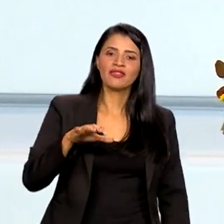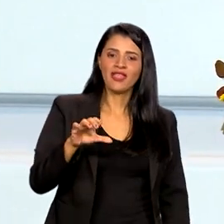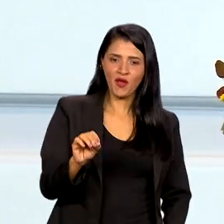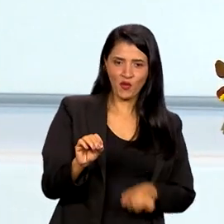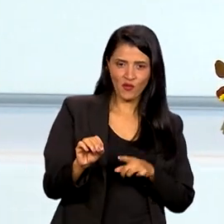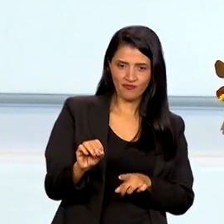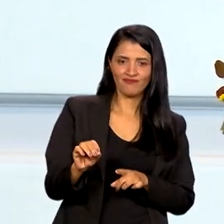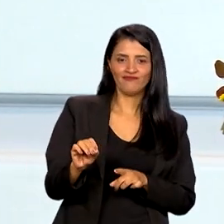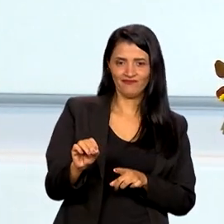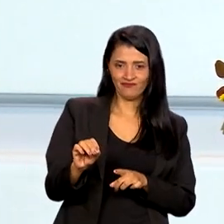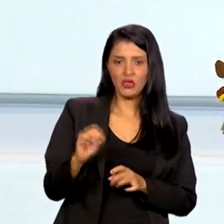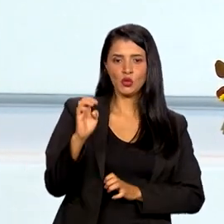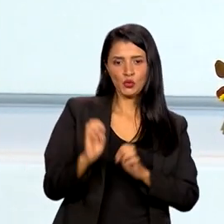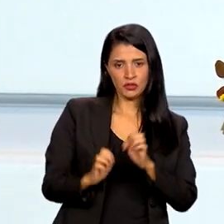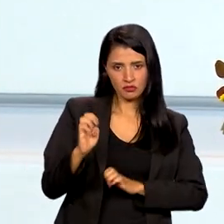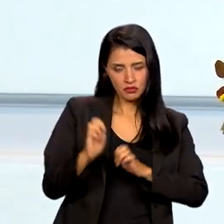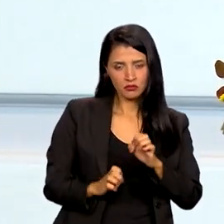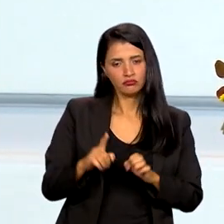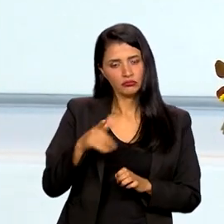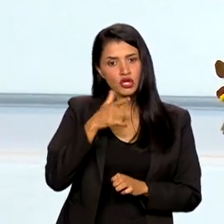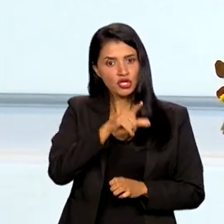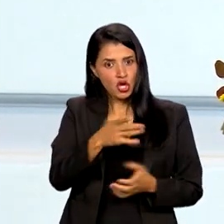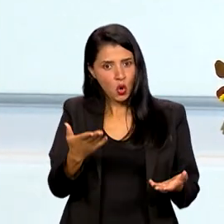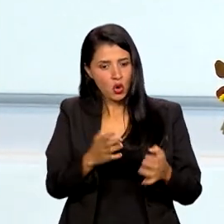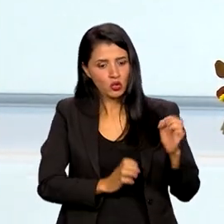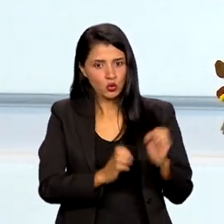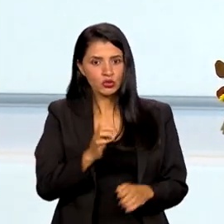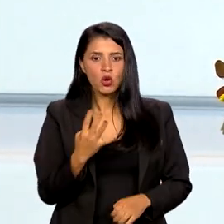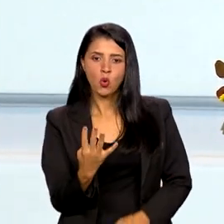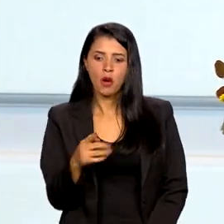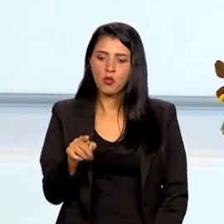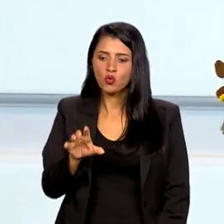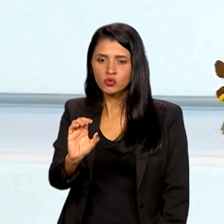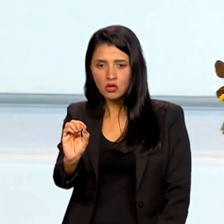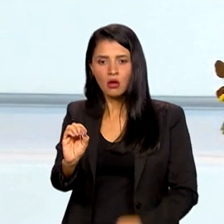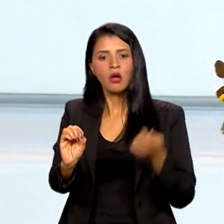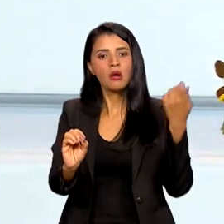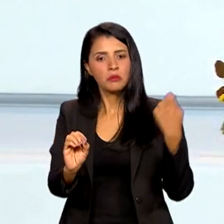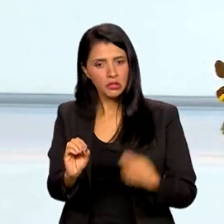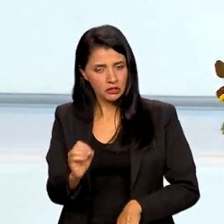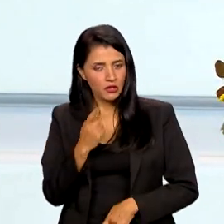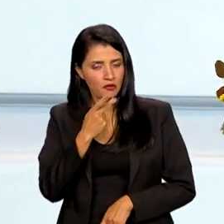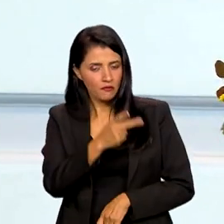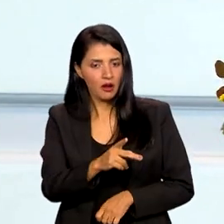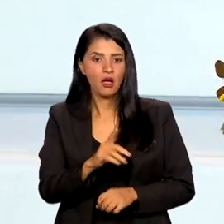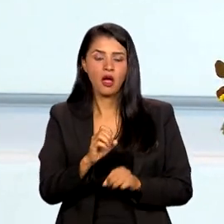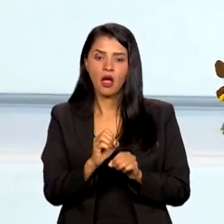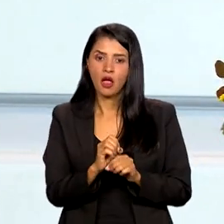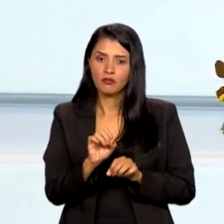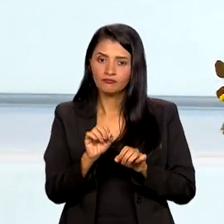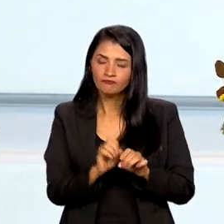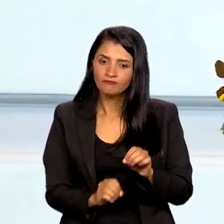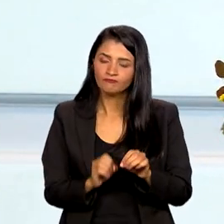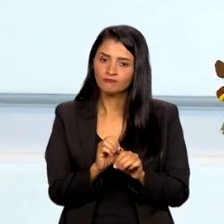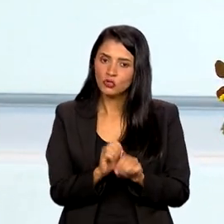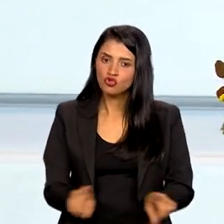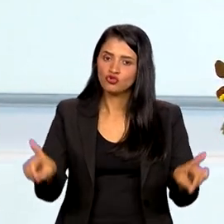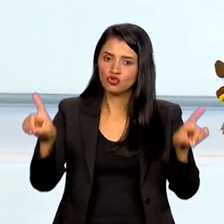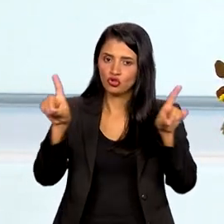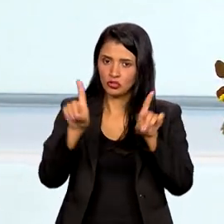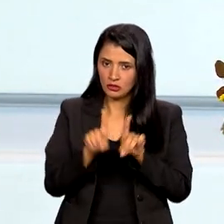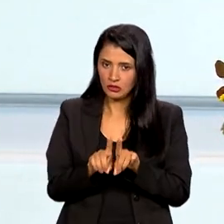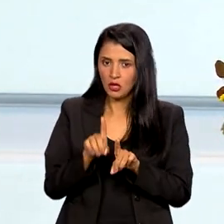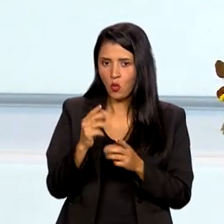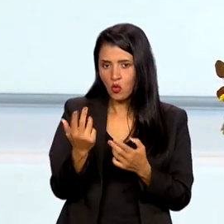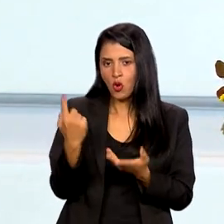neoindustrialização. Se a gente vai caminhar para a indústria 4.0, a gente precisa falar em digitalização, e assim foram os acordos, por exemplo, na